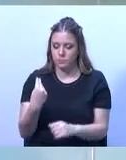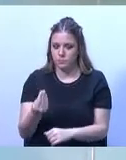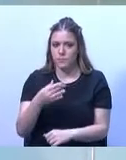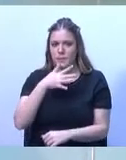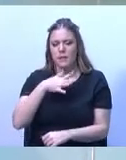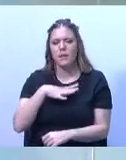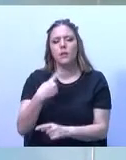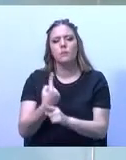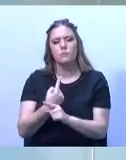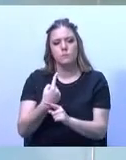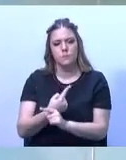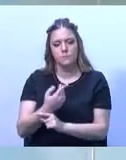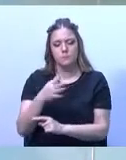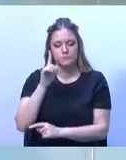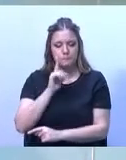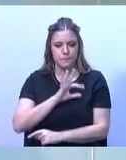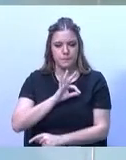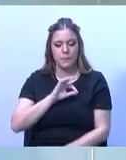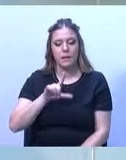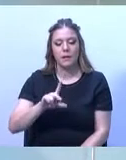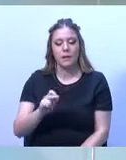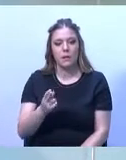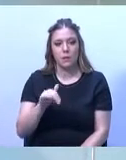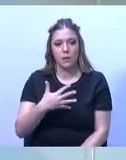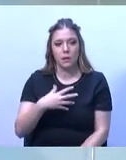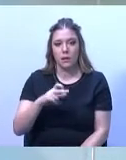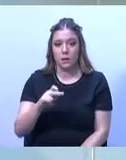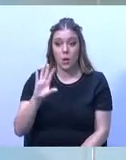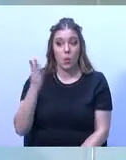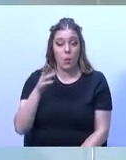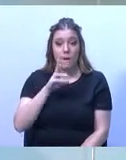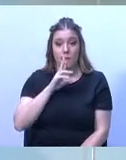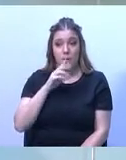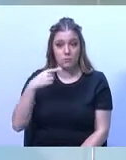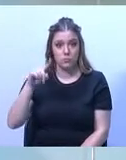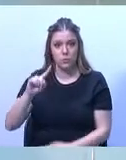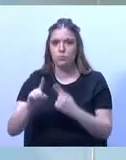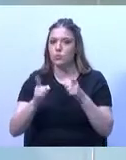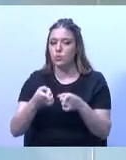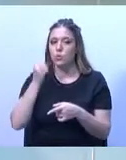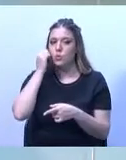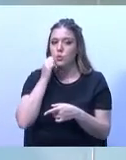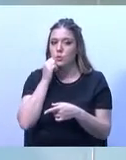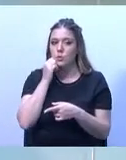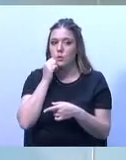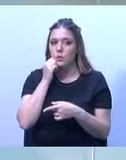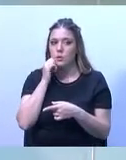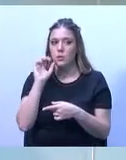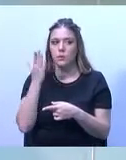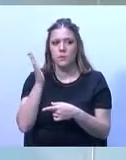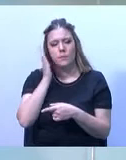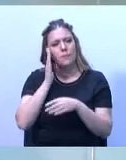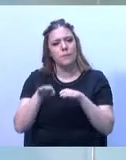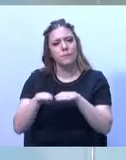Dona Laurinda. Após a ida à Fátima, após iniciarem esse sintoma de dor, ao levantar-se da